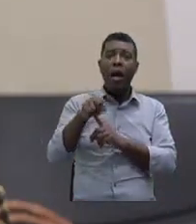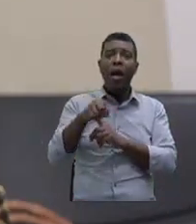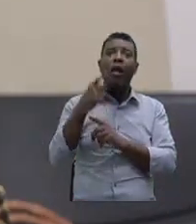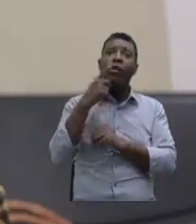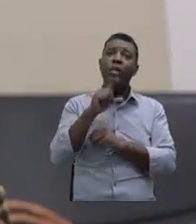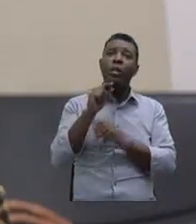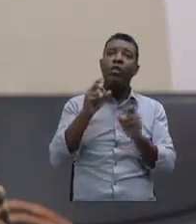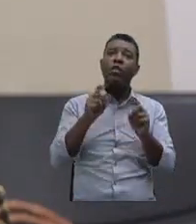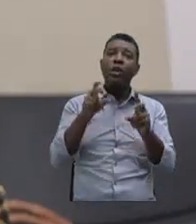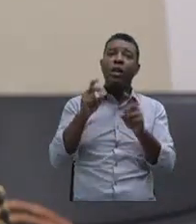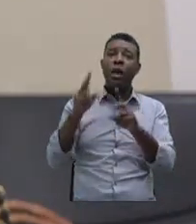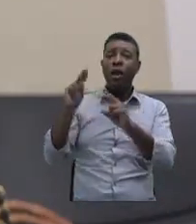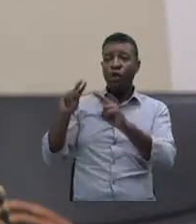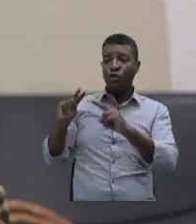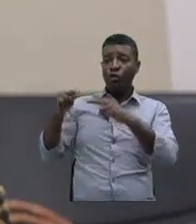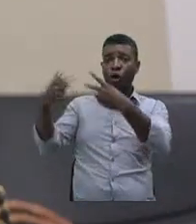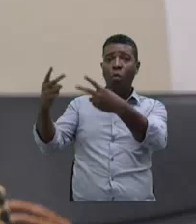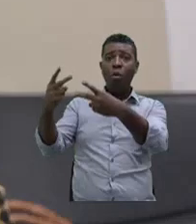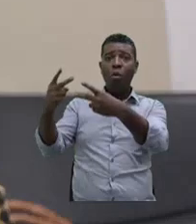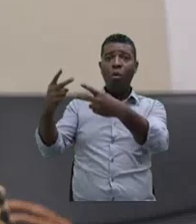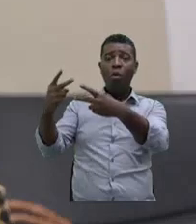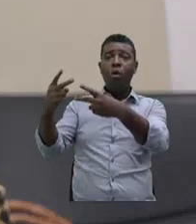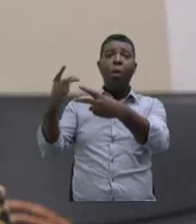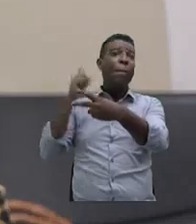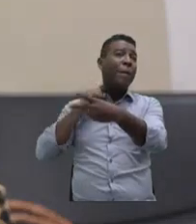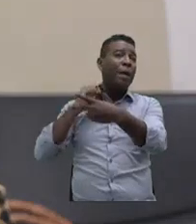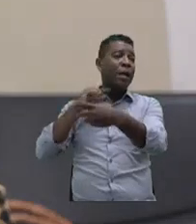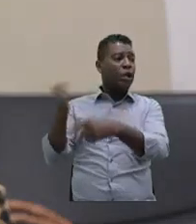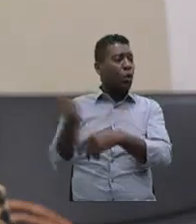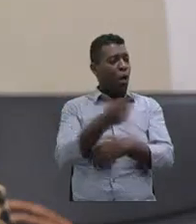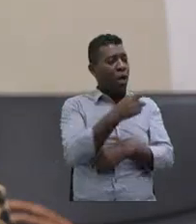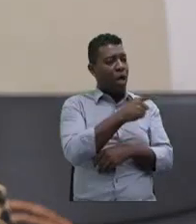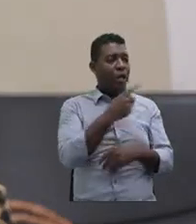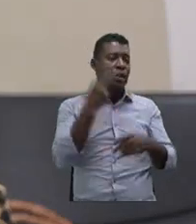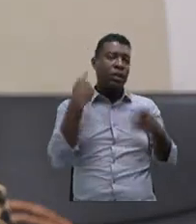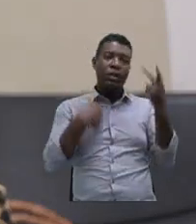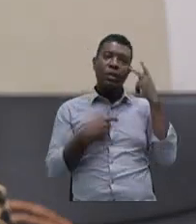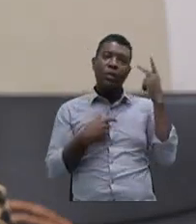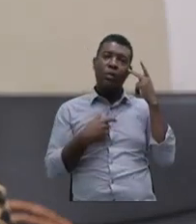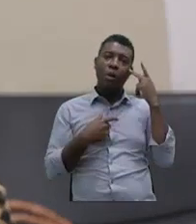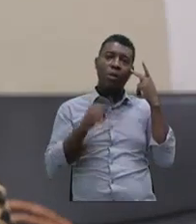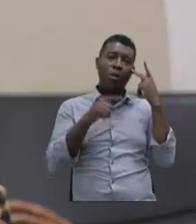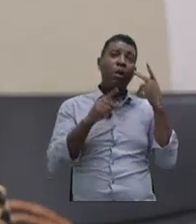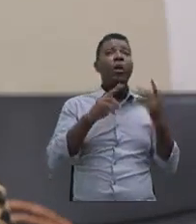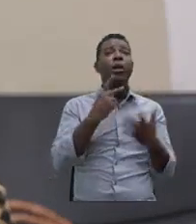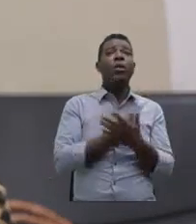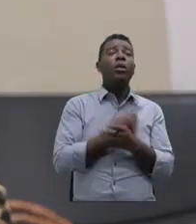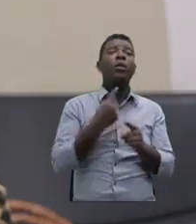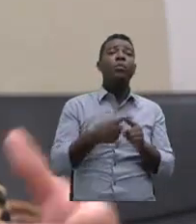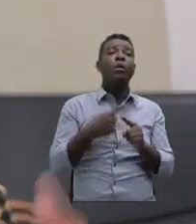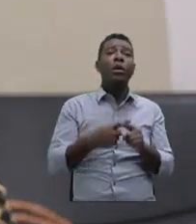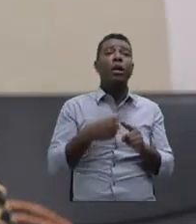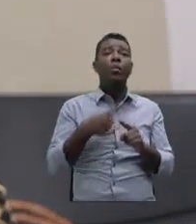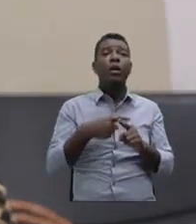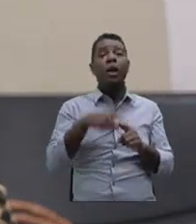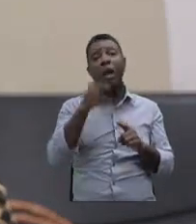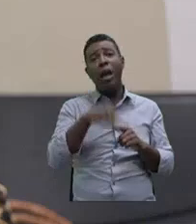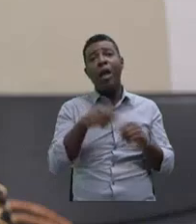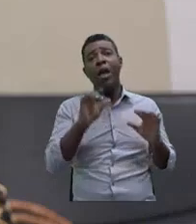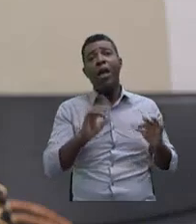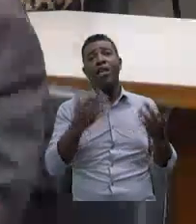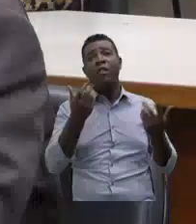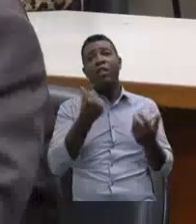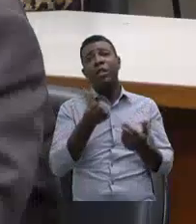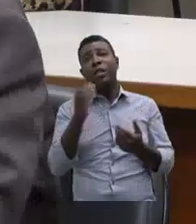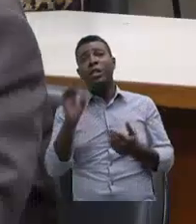o dobro de ingressos em Minas Gerais do que em São Paulo. Isso se deve aos eventos de 70, 60 mil pessoas